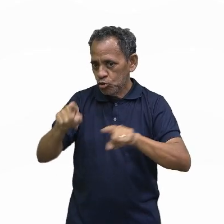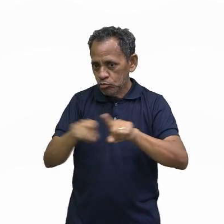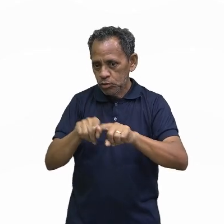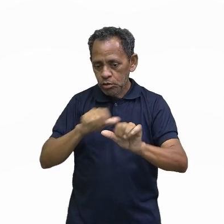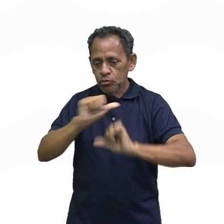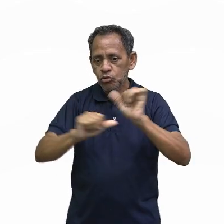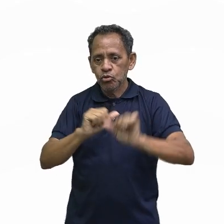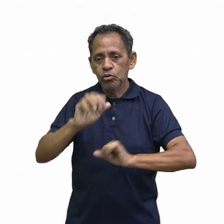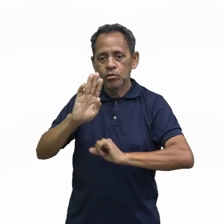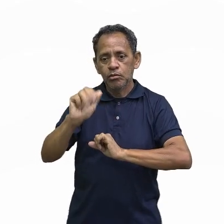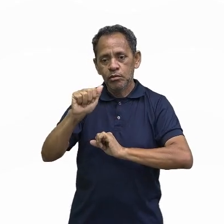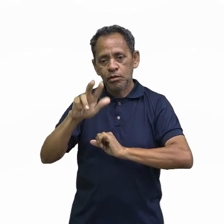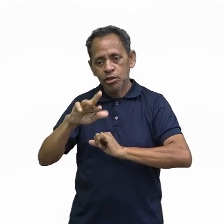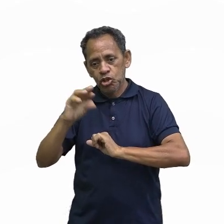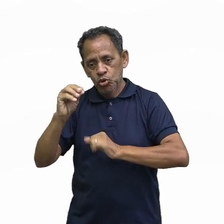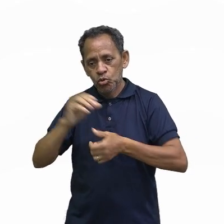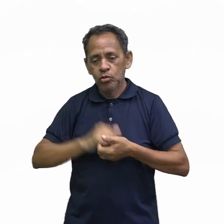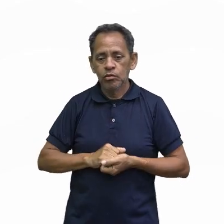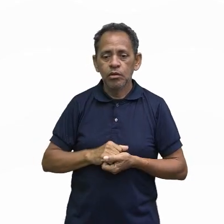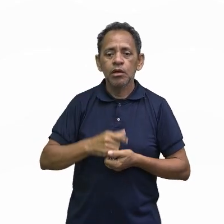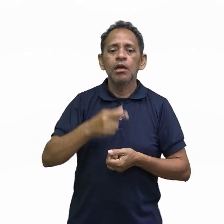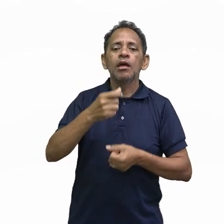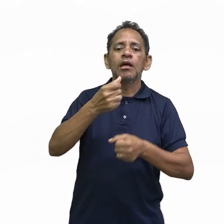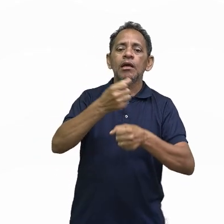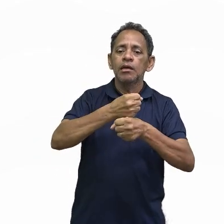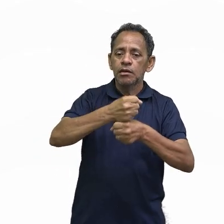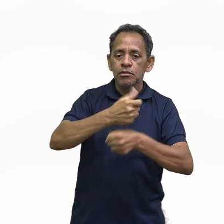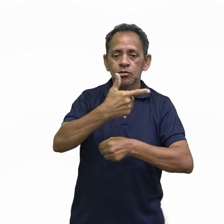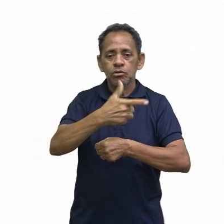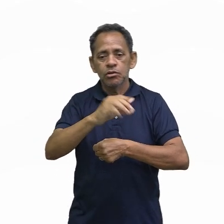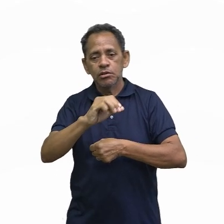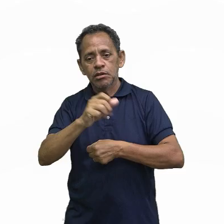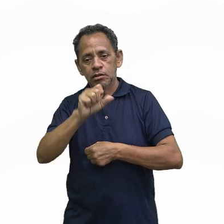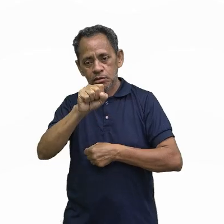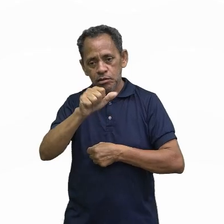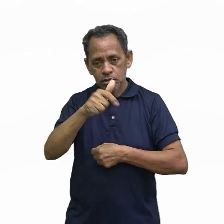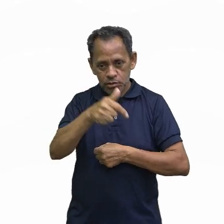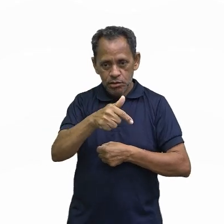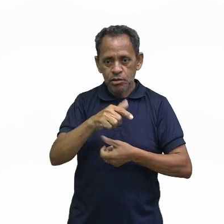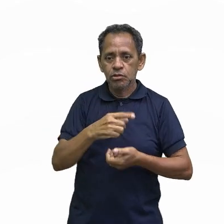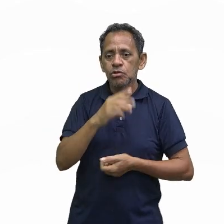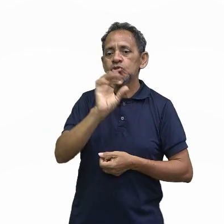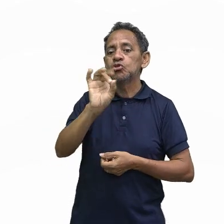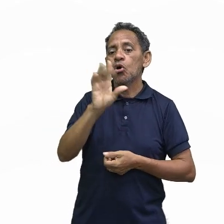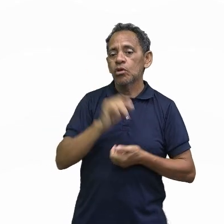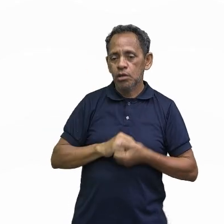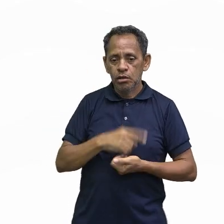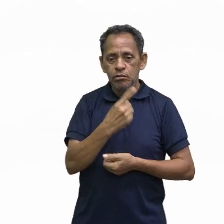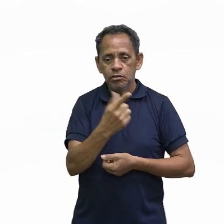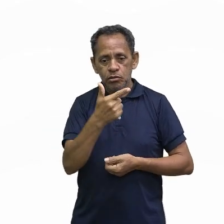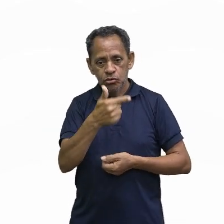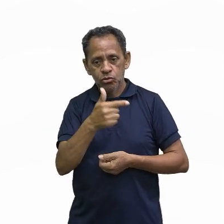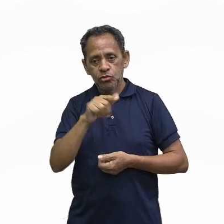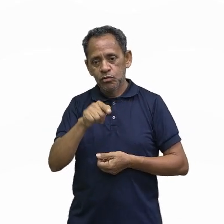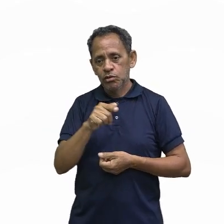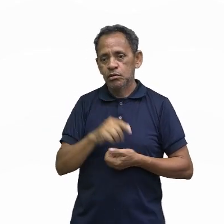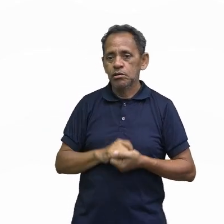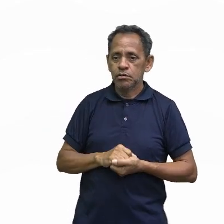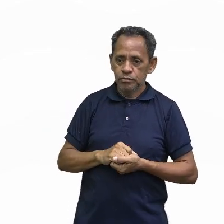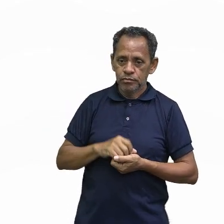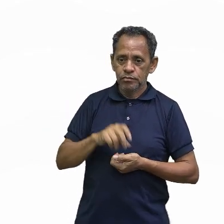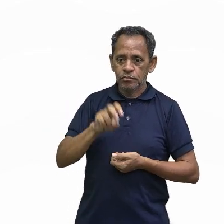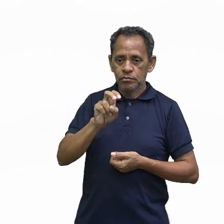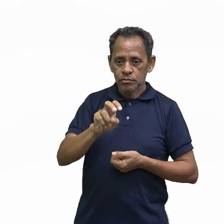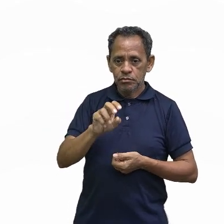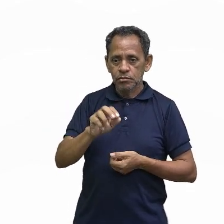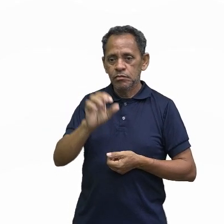anos depois, ou seja, lá em 2077, apenas 12,5%. 120 anos, daqui 120